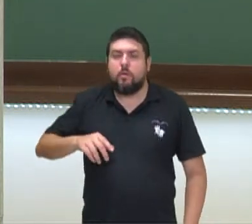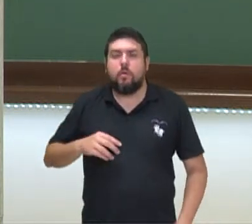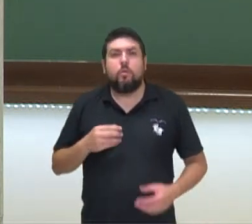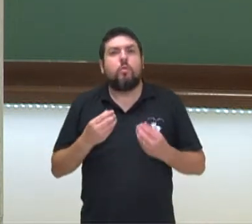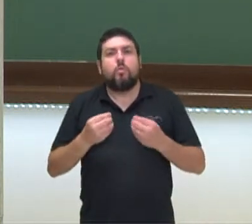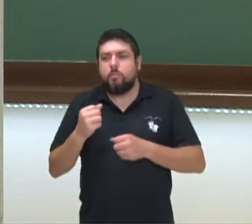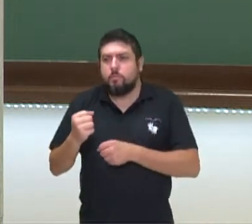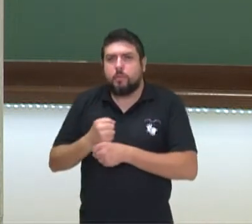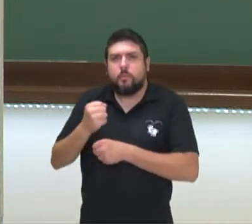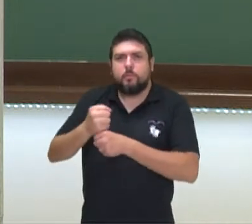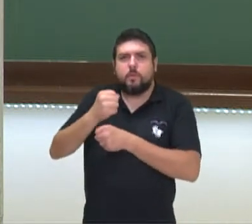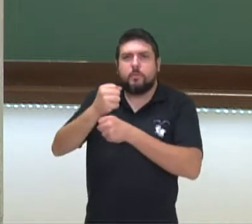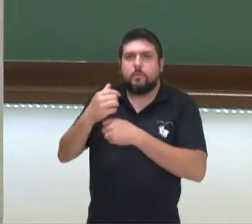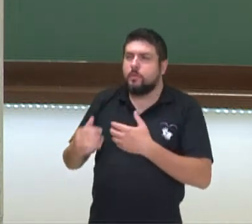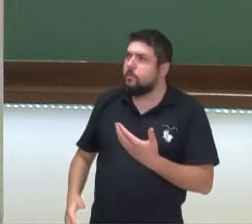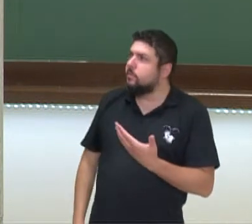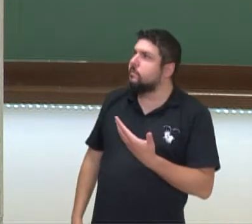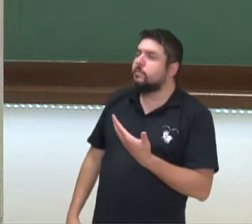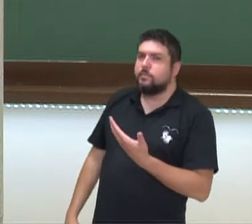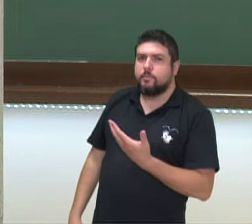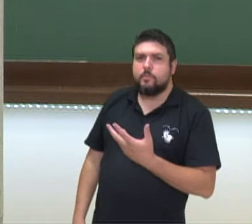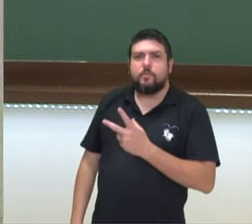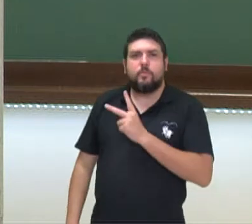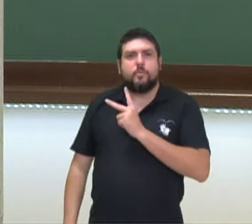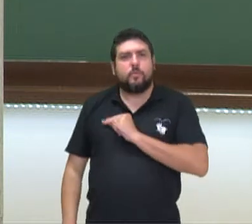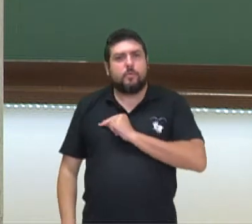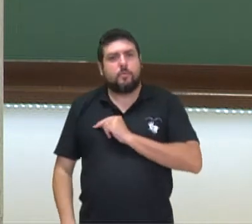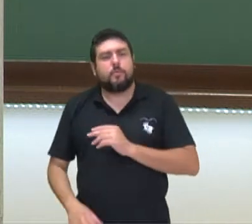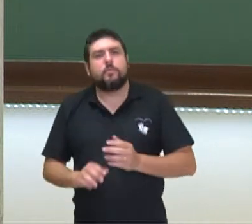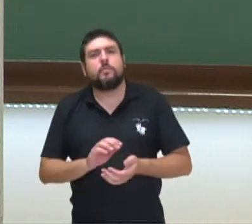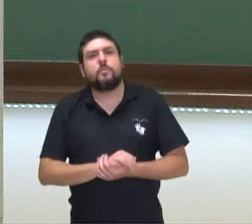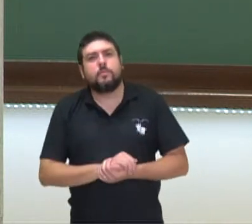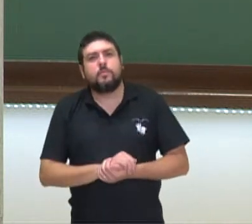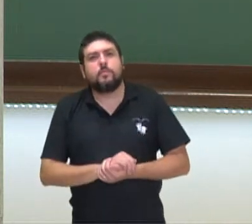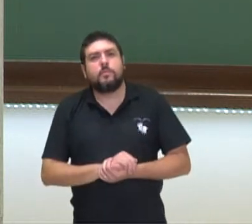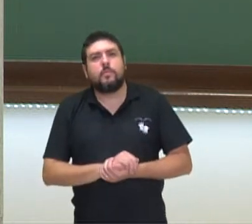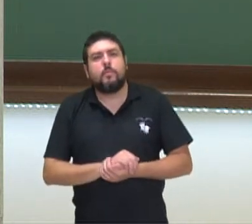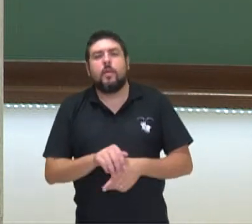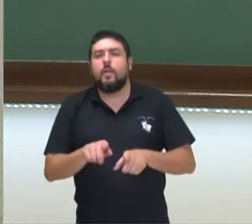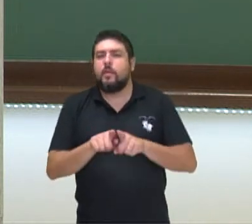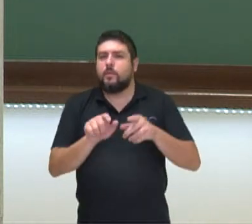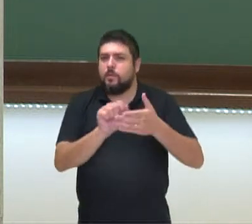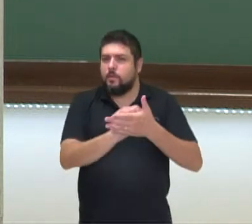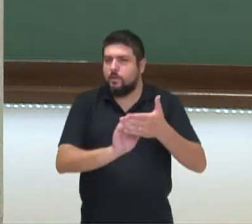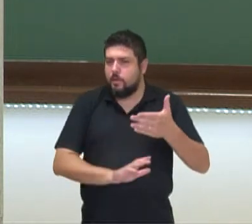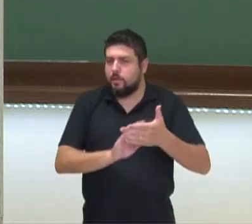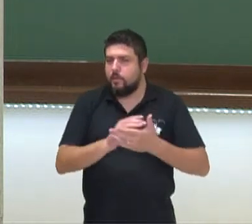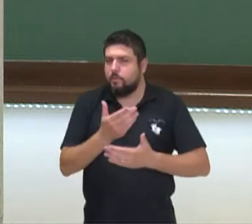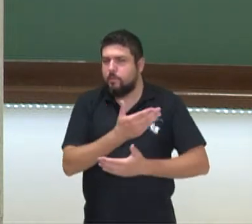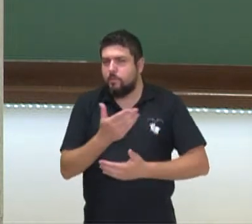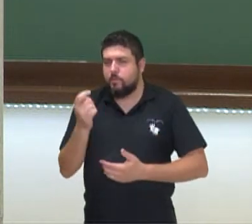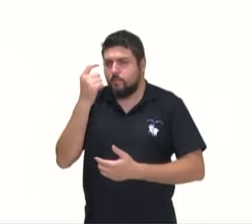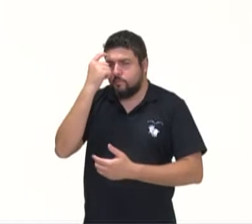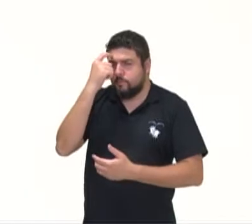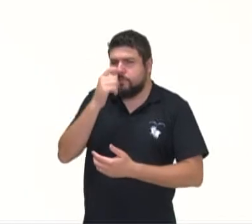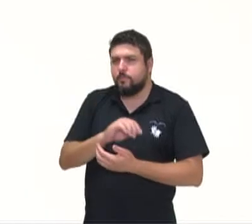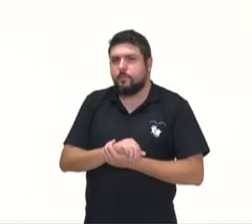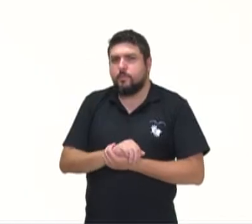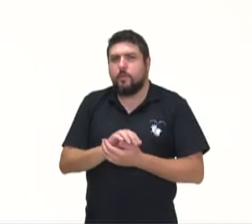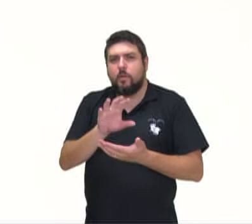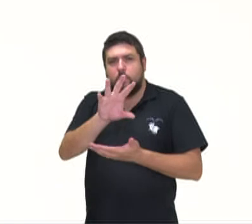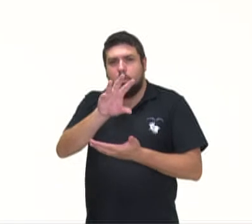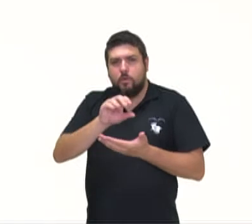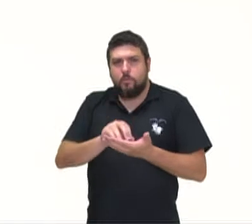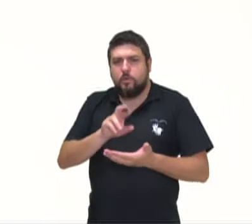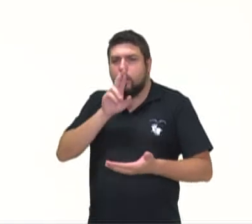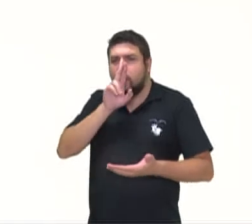construir essas grandes obras arquitetônicas, né? Que uma atividade para a gente pensar um pouquinho mais sobre o Maia, né? Copie,